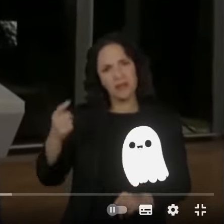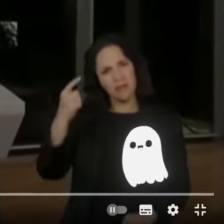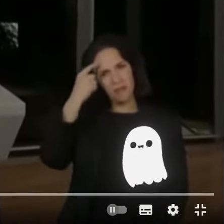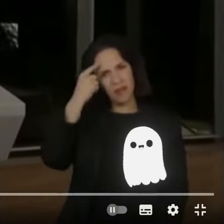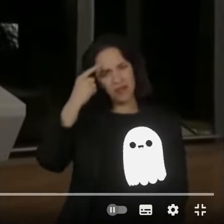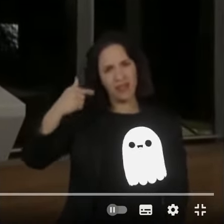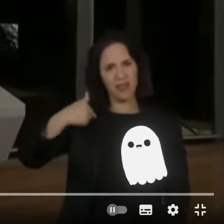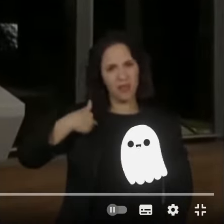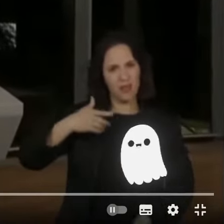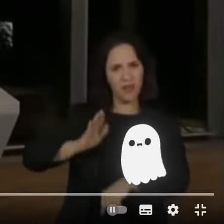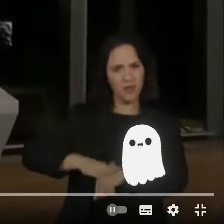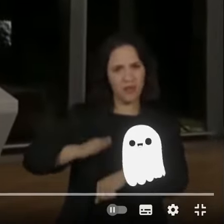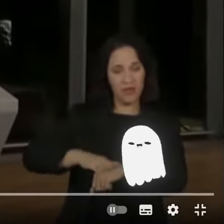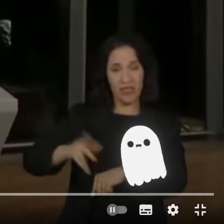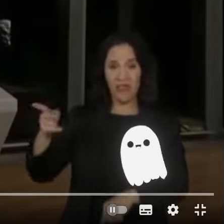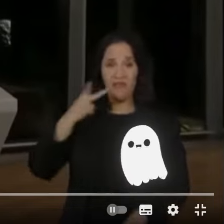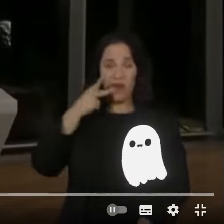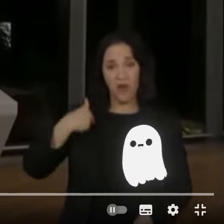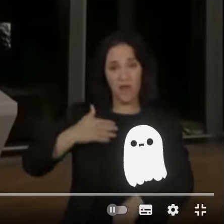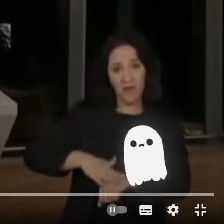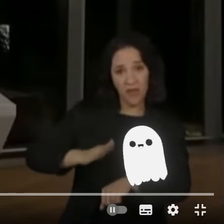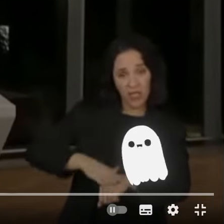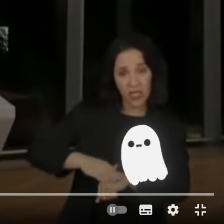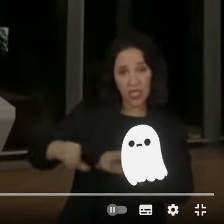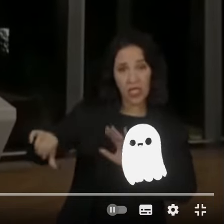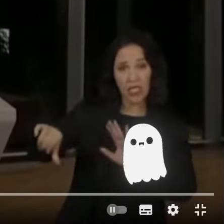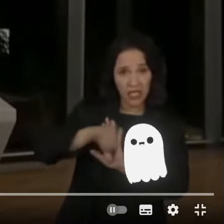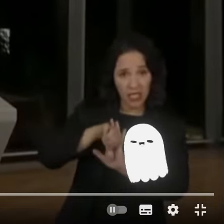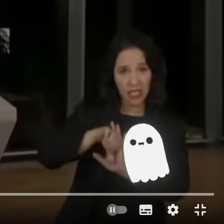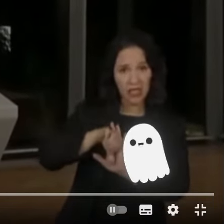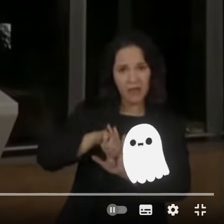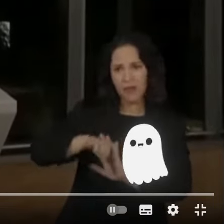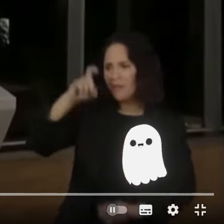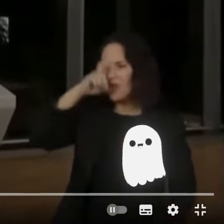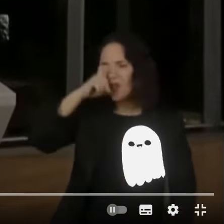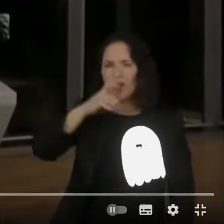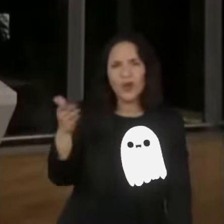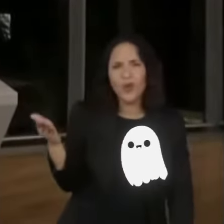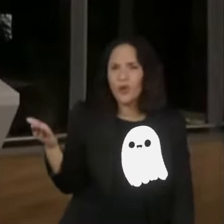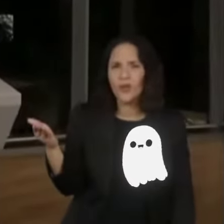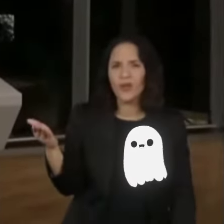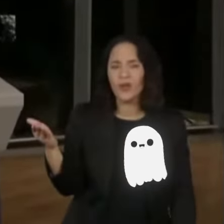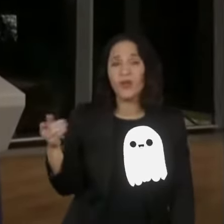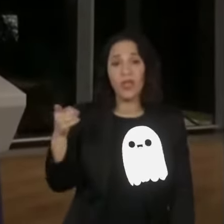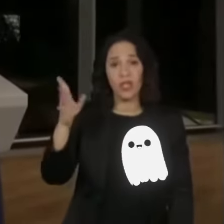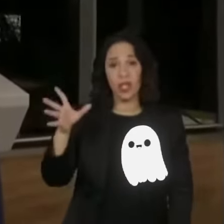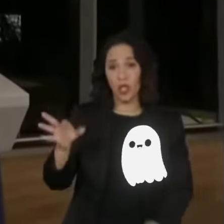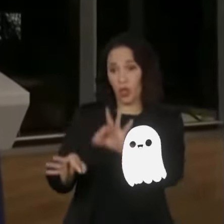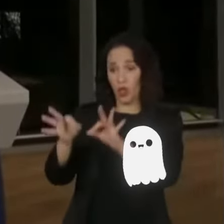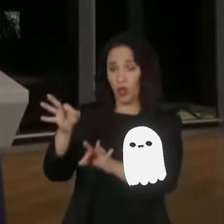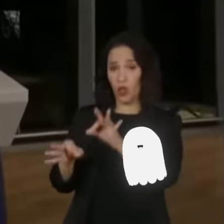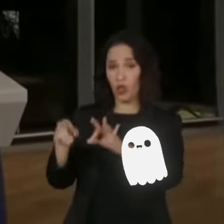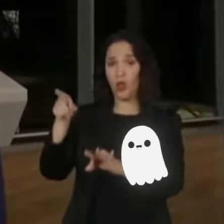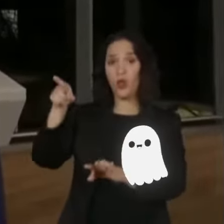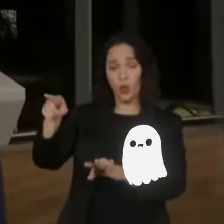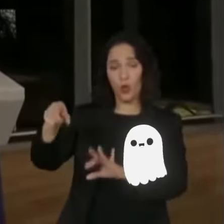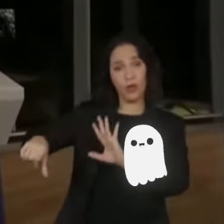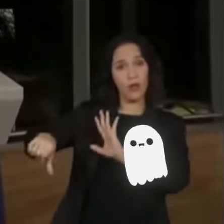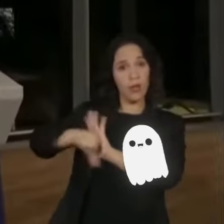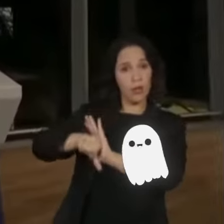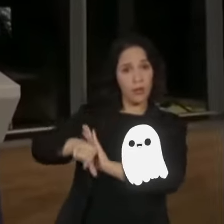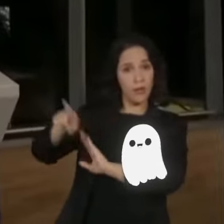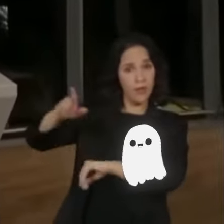cometi o que ele disse que eu cometi de uma forma mentirosa, que ele foi julgado e condenado pelo crime que ele